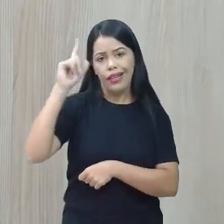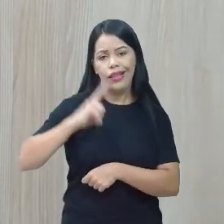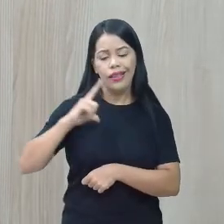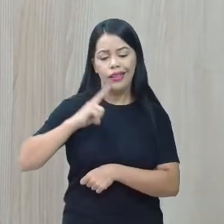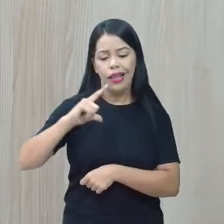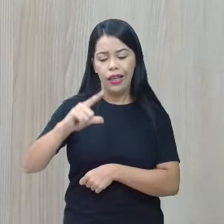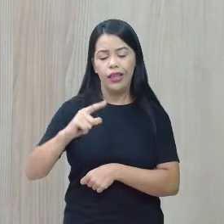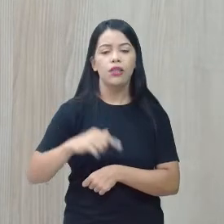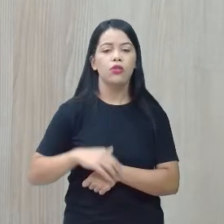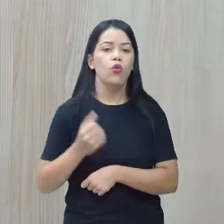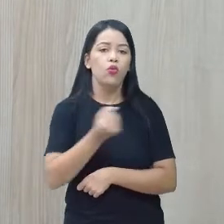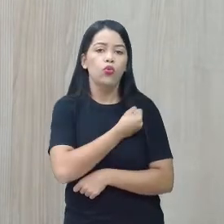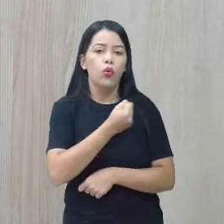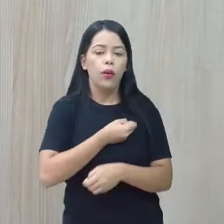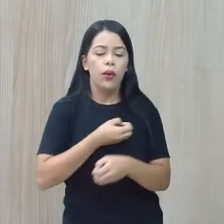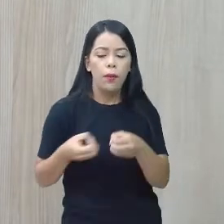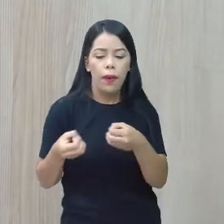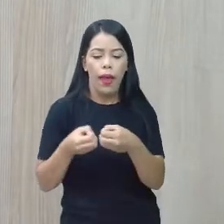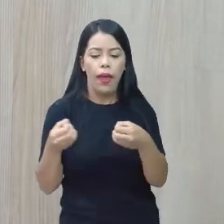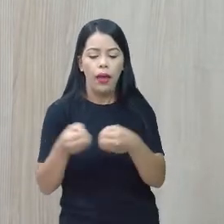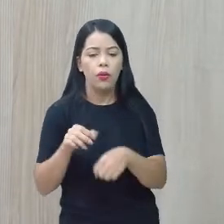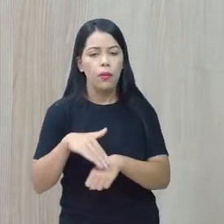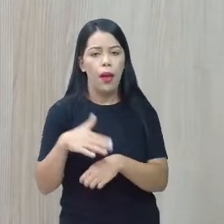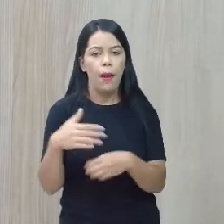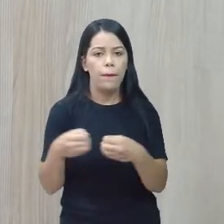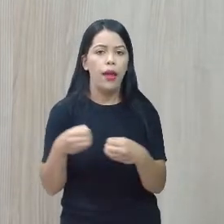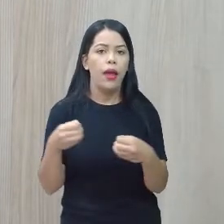palavra para a Briane aqui, foi que eu lembrei em relação...